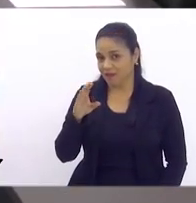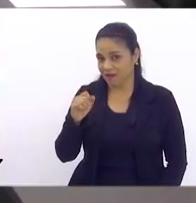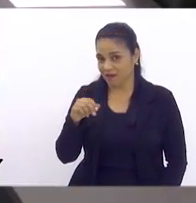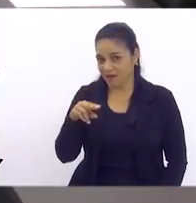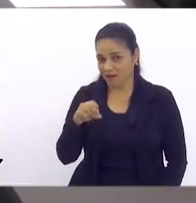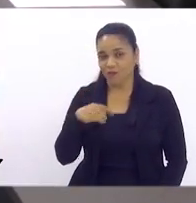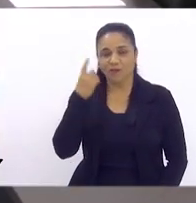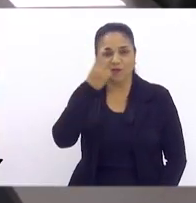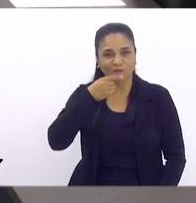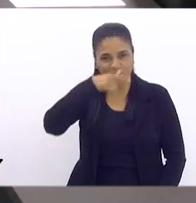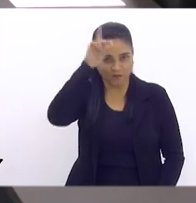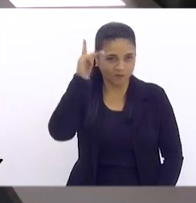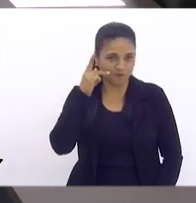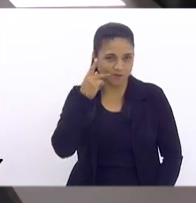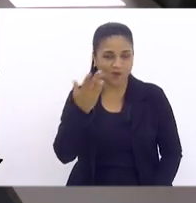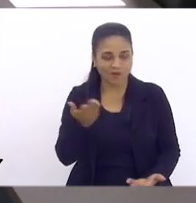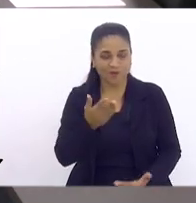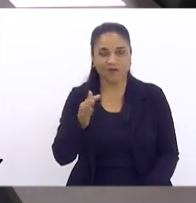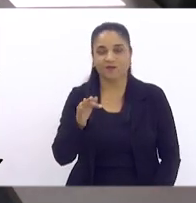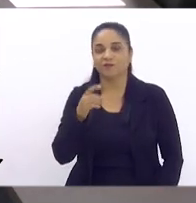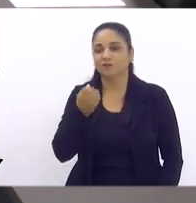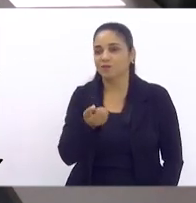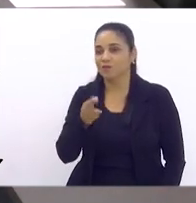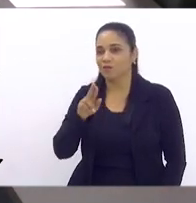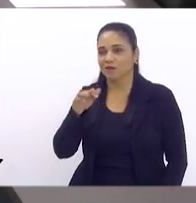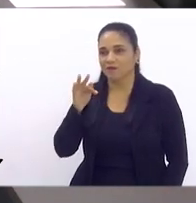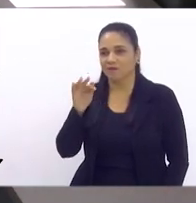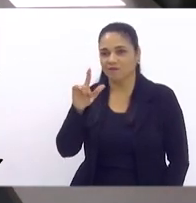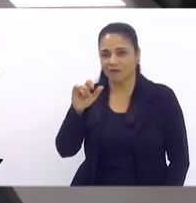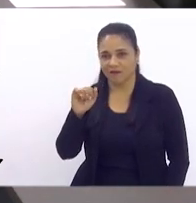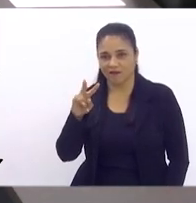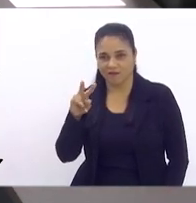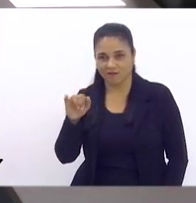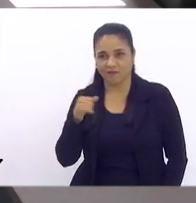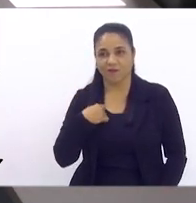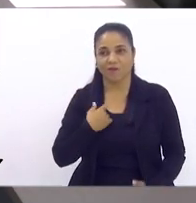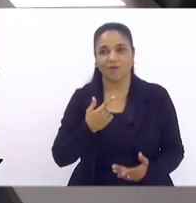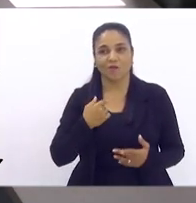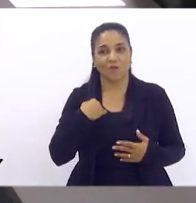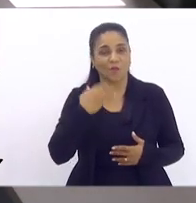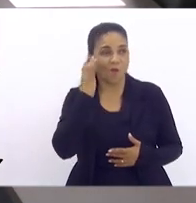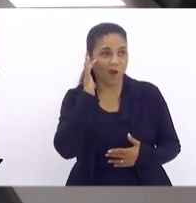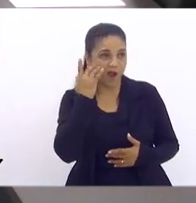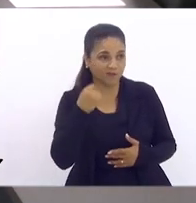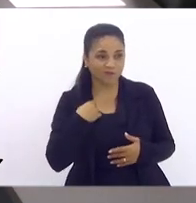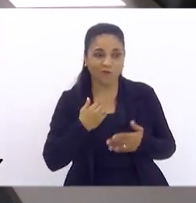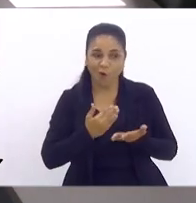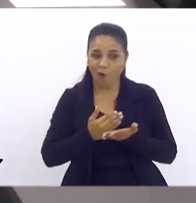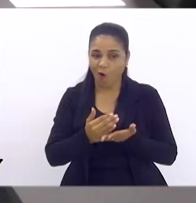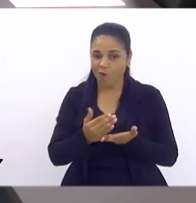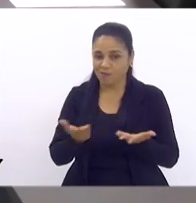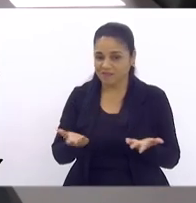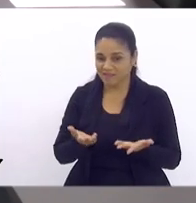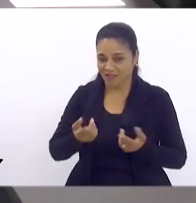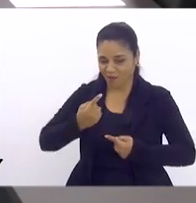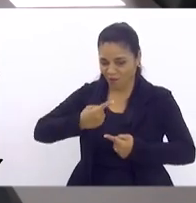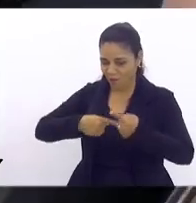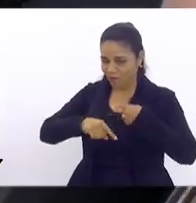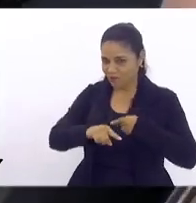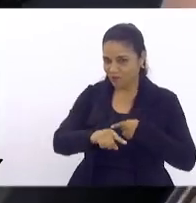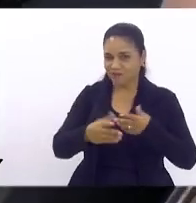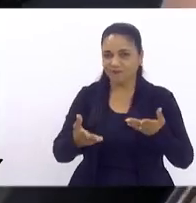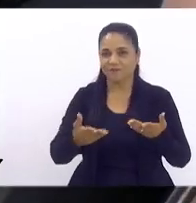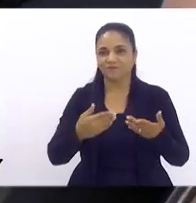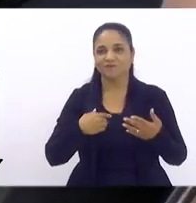Flávia para suas considerações finais por favor obrigada Acho que vou começar de trás para frente então aproveitando o deputada Dani comentou que